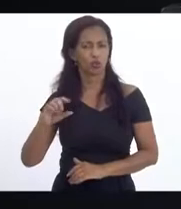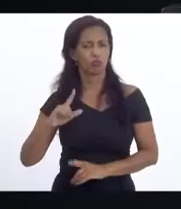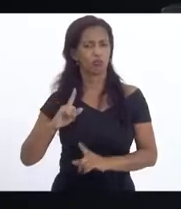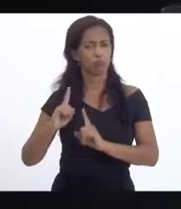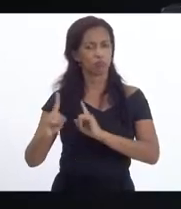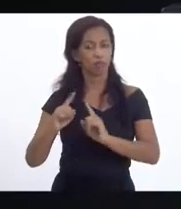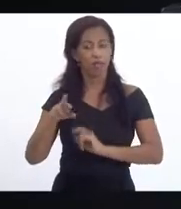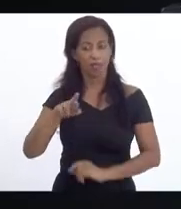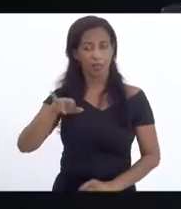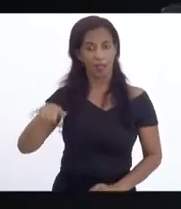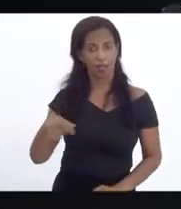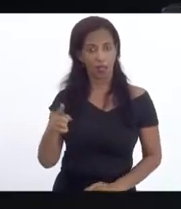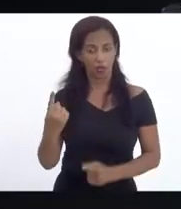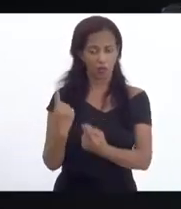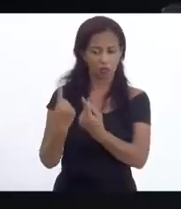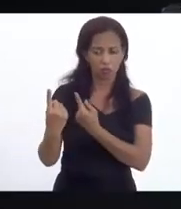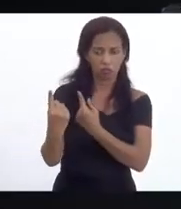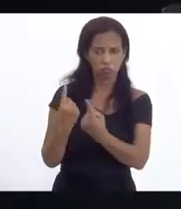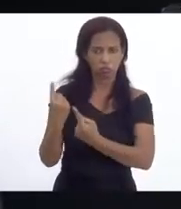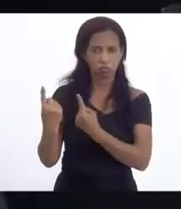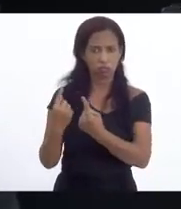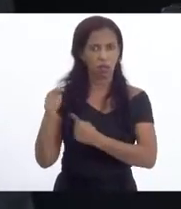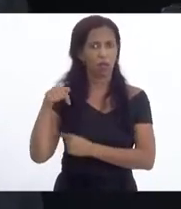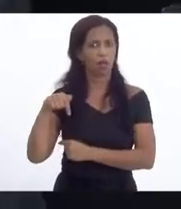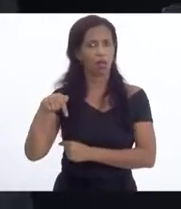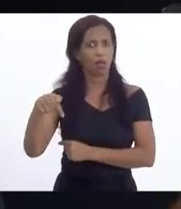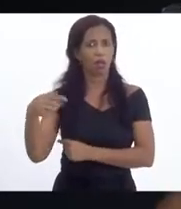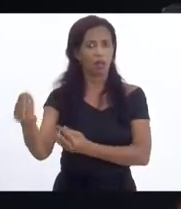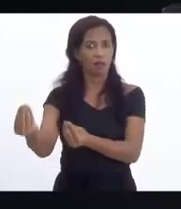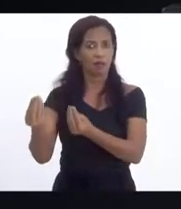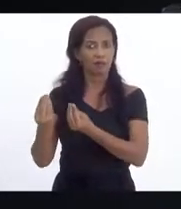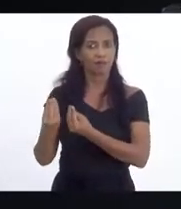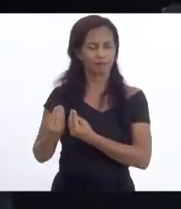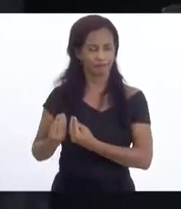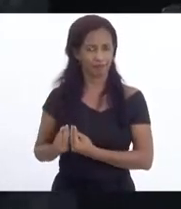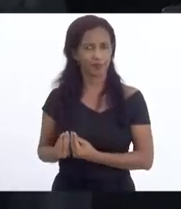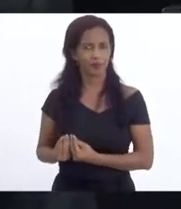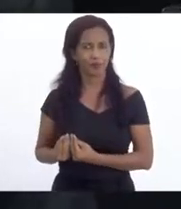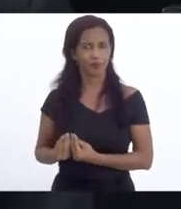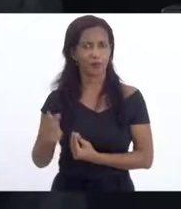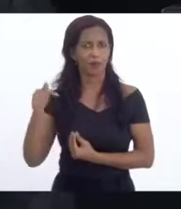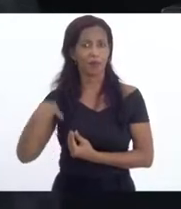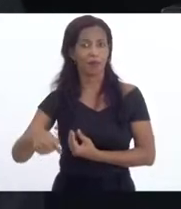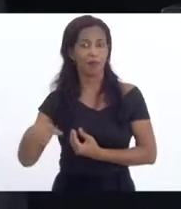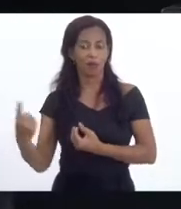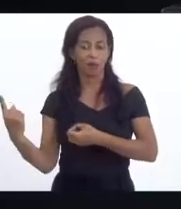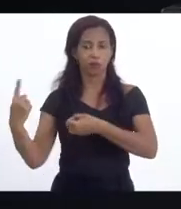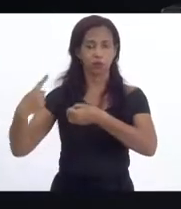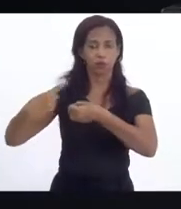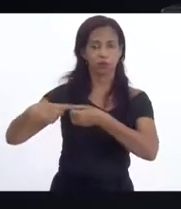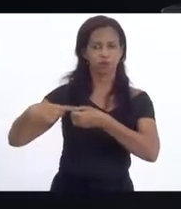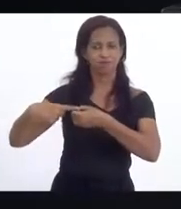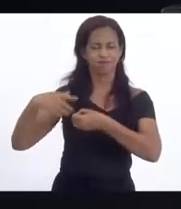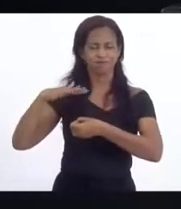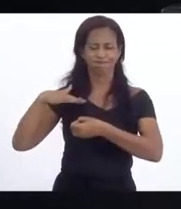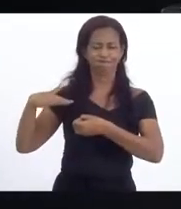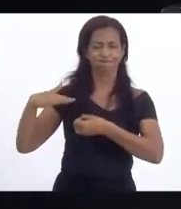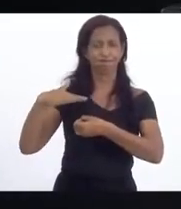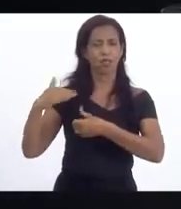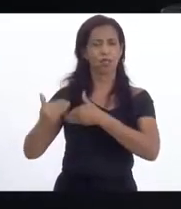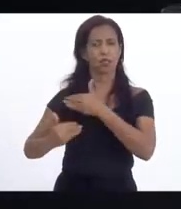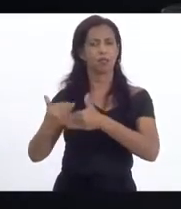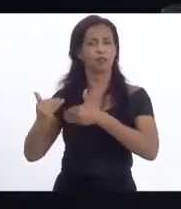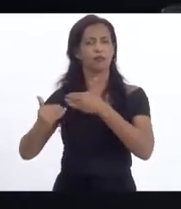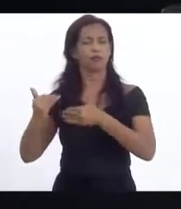Esta RJ ela vai trazer para o município o pleno